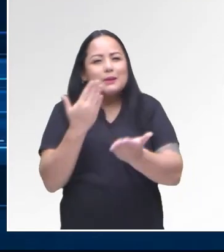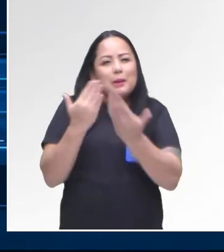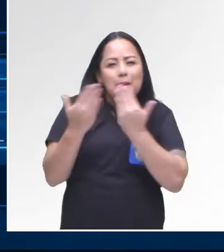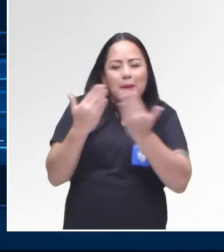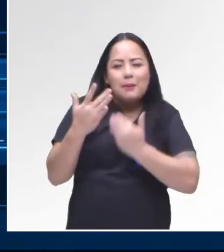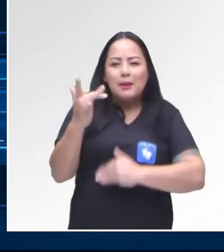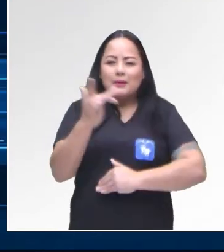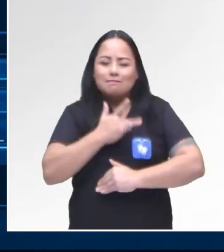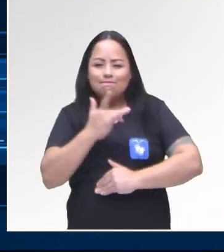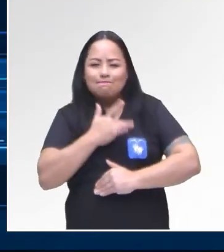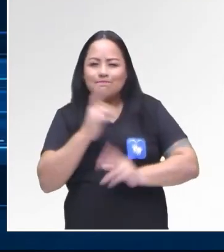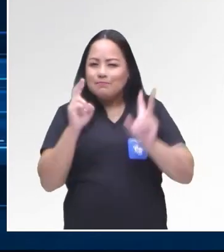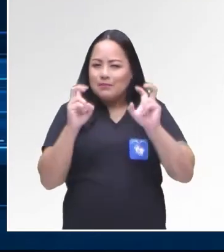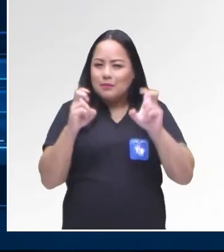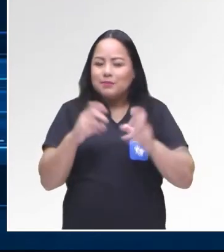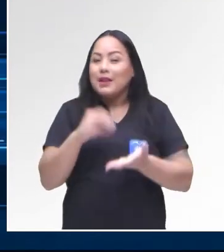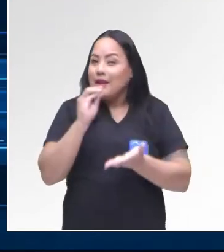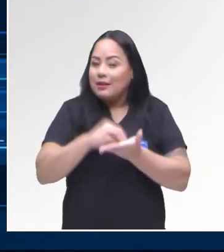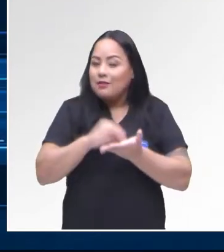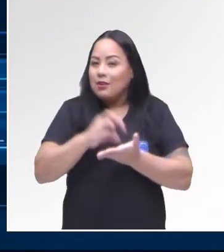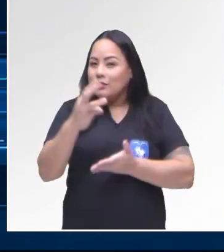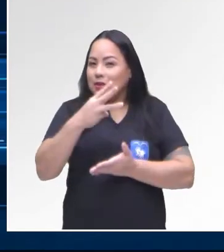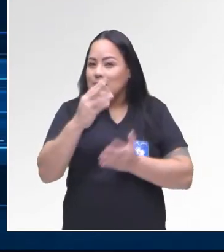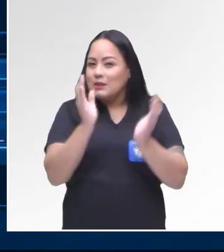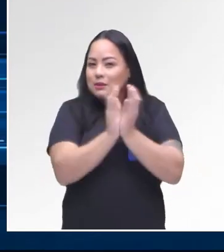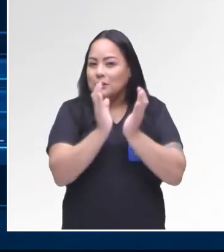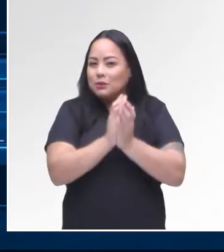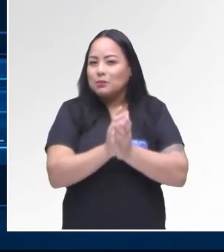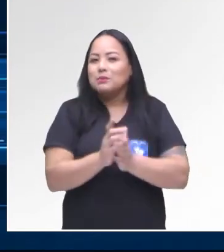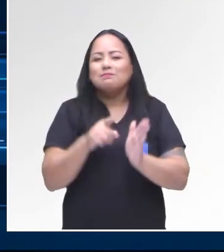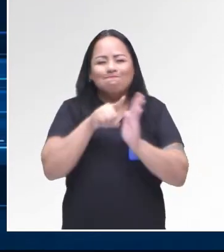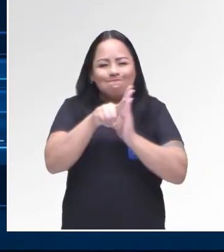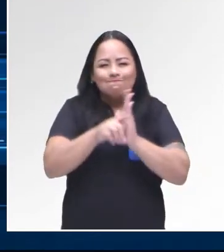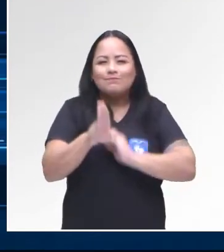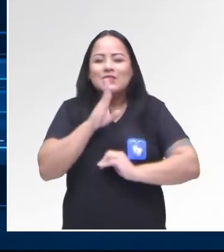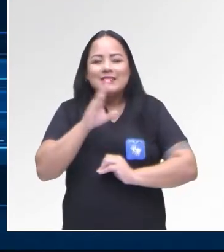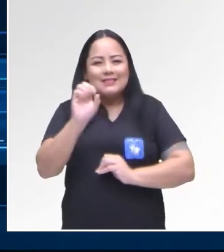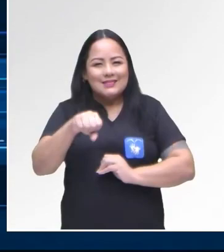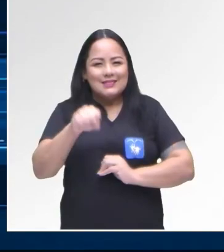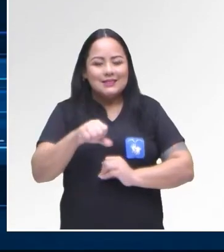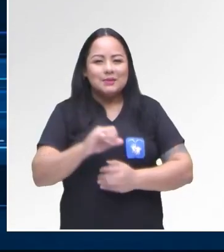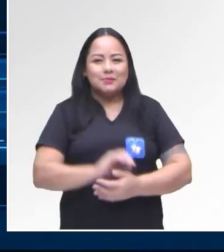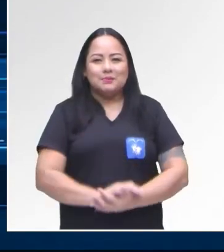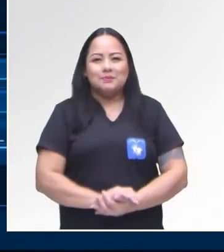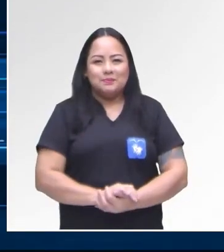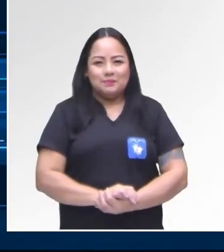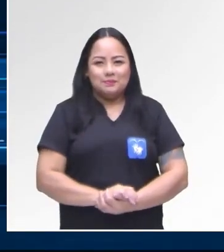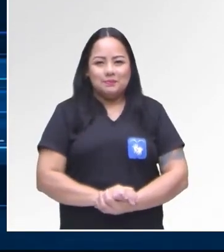romantismo e ainda falta a terceira geração que vamos explorar sim, tá bom?